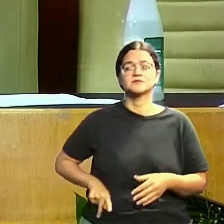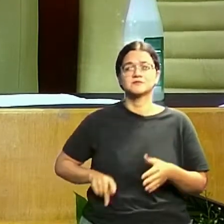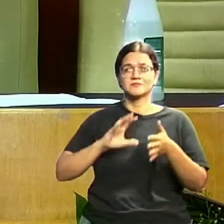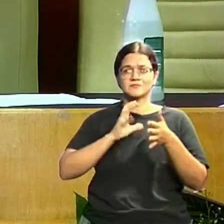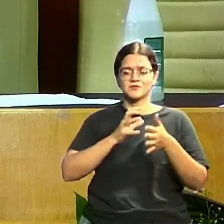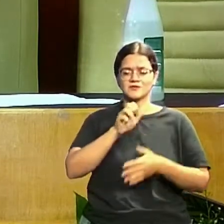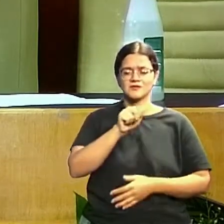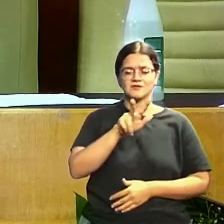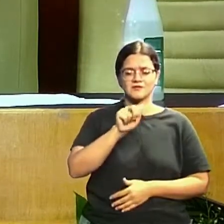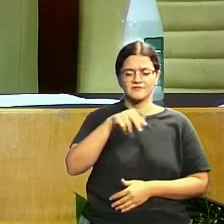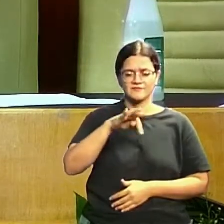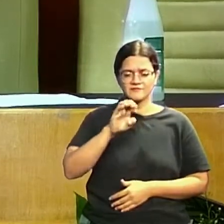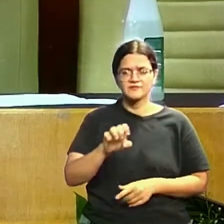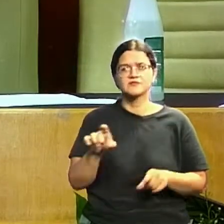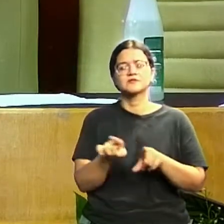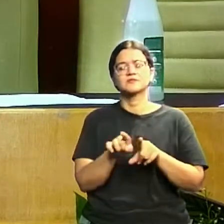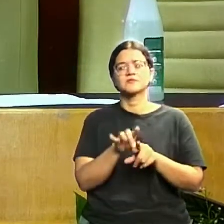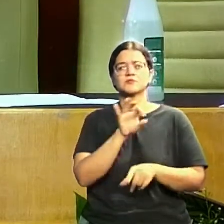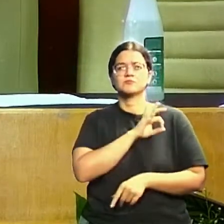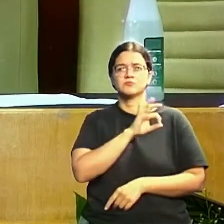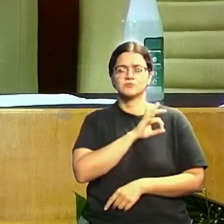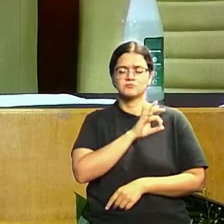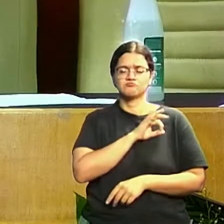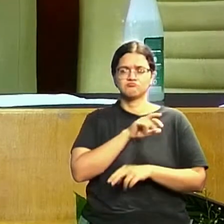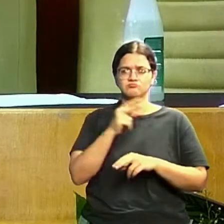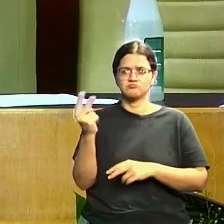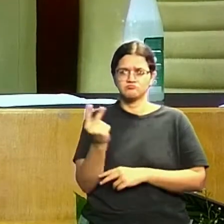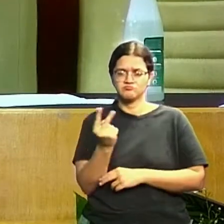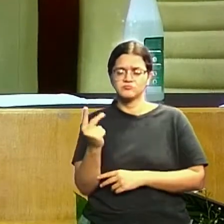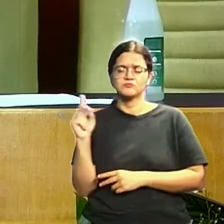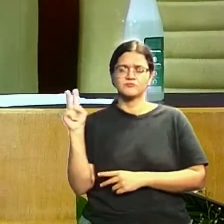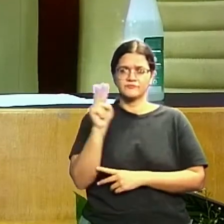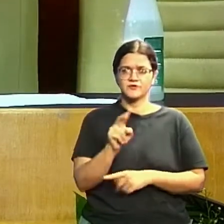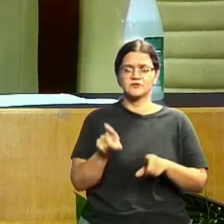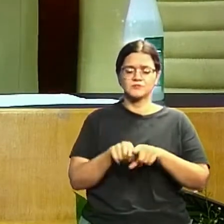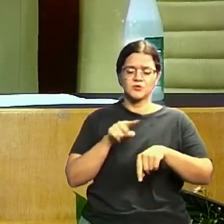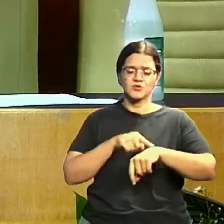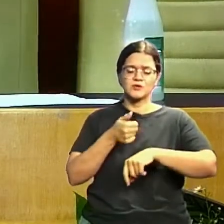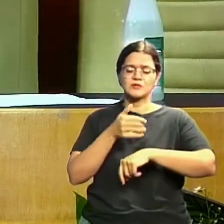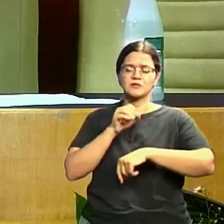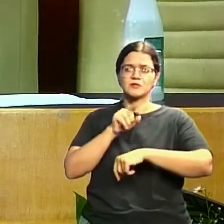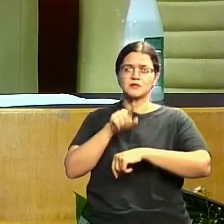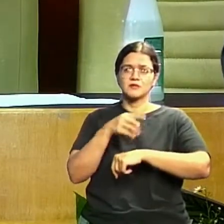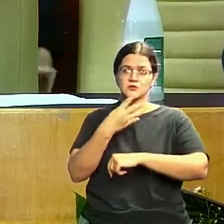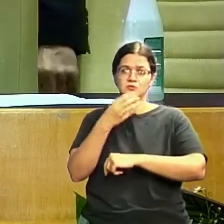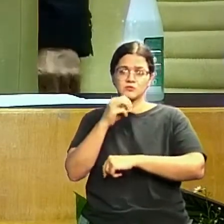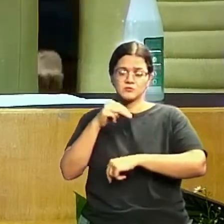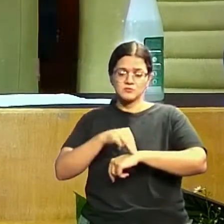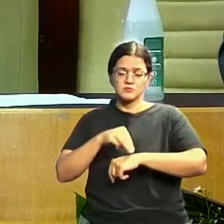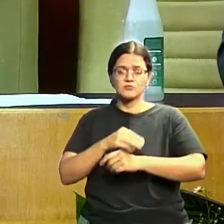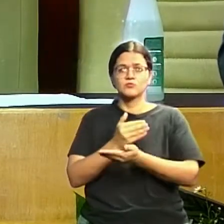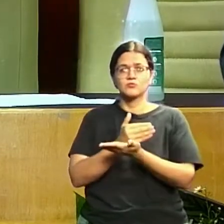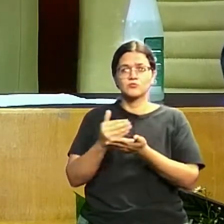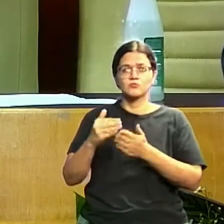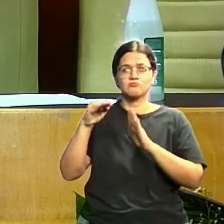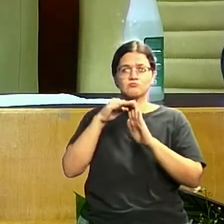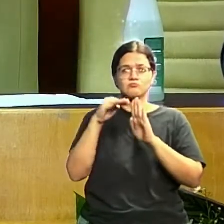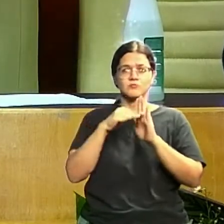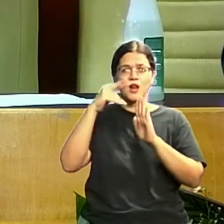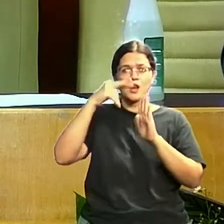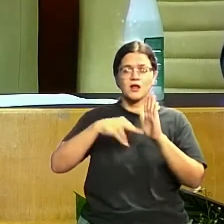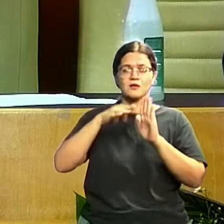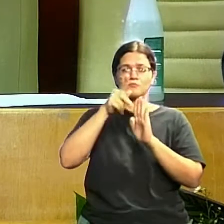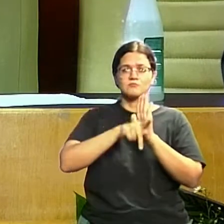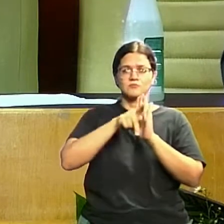e dos policiais Tiago Célio e Macedo. Às 10 horas e 40 minutos, senhor presidente passou a ordem